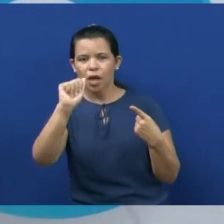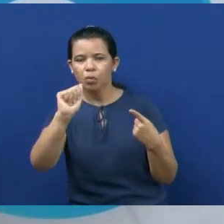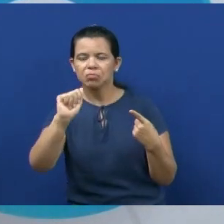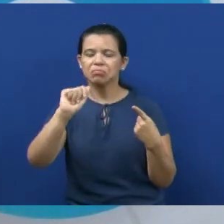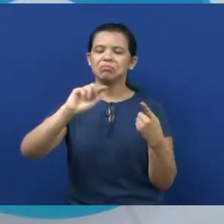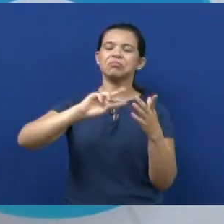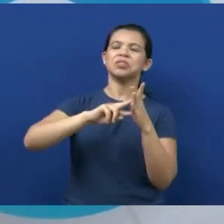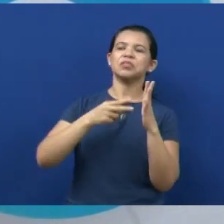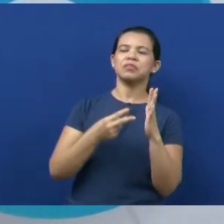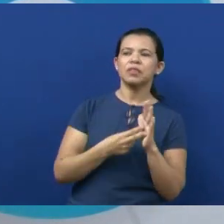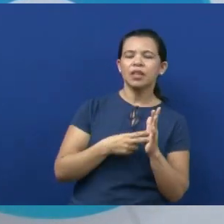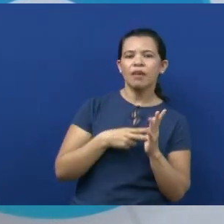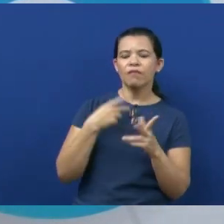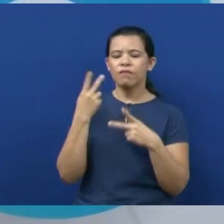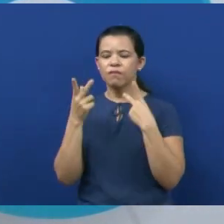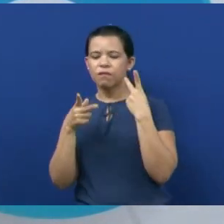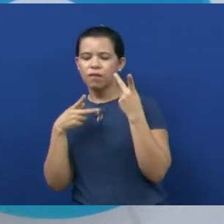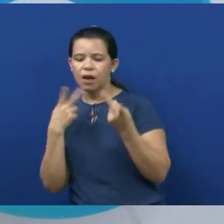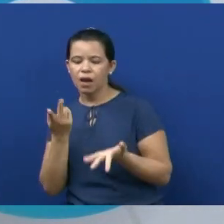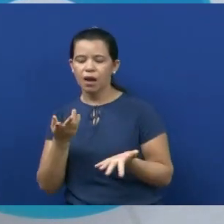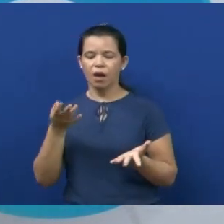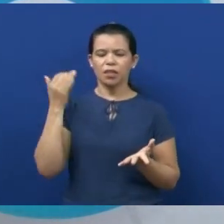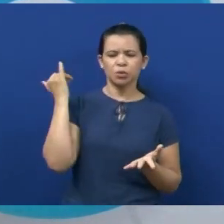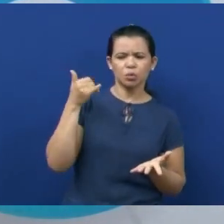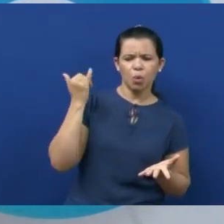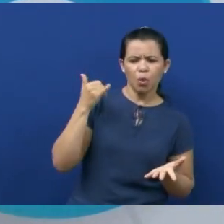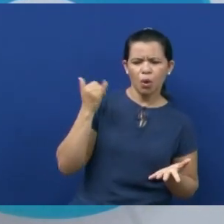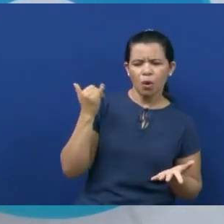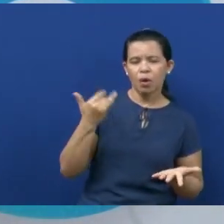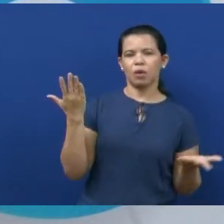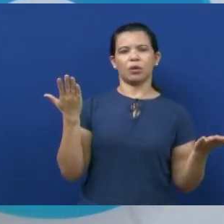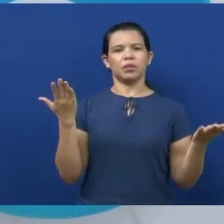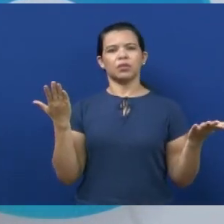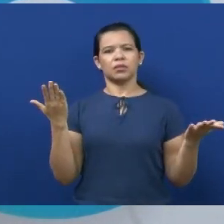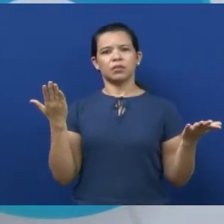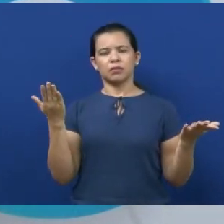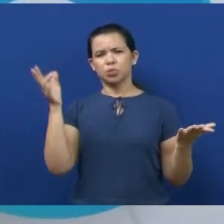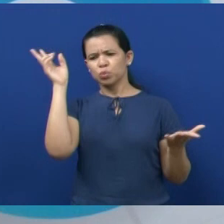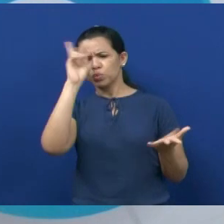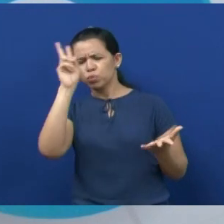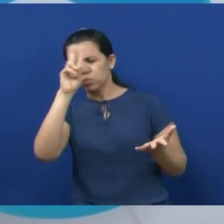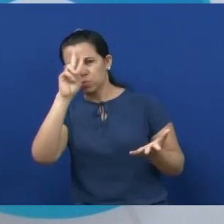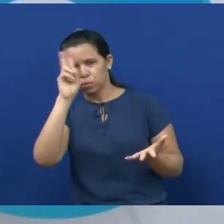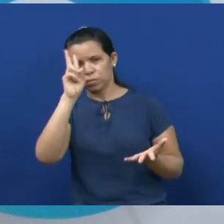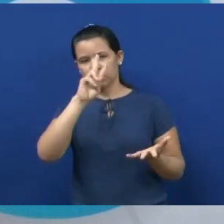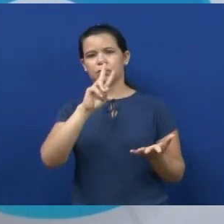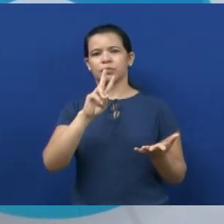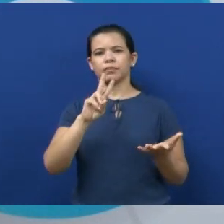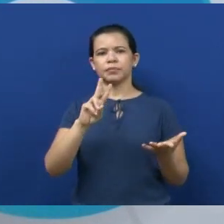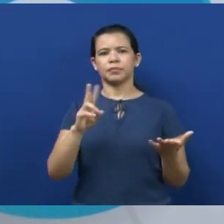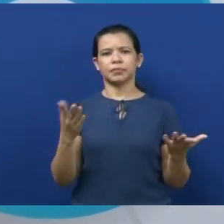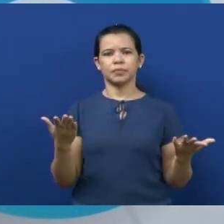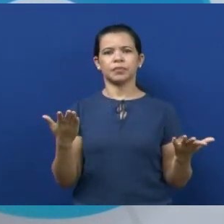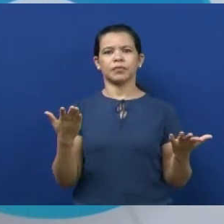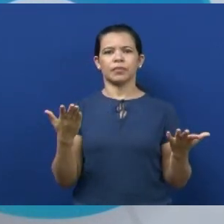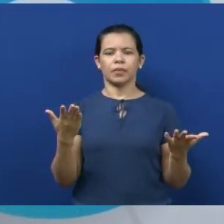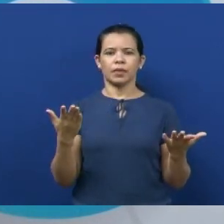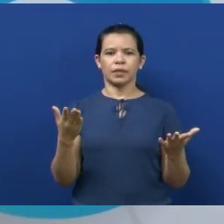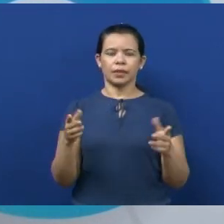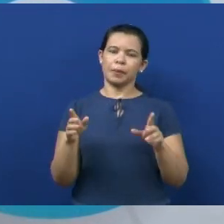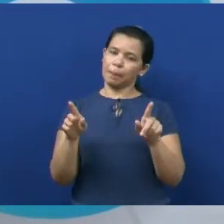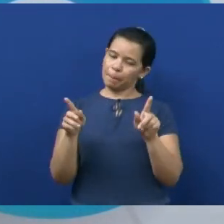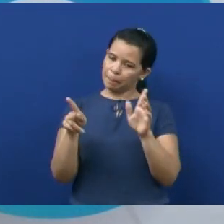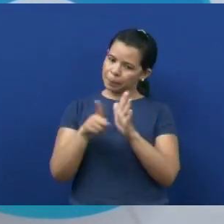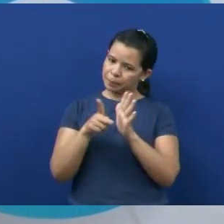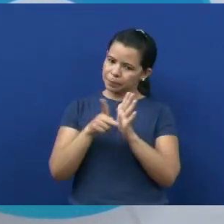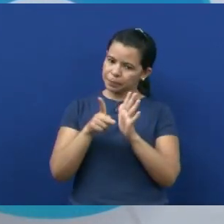contos, lendas, isso faz parte do patrimônio imaterial, mas também faz parte das fontes